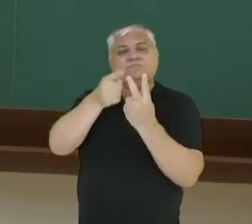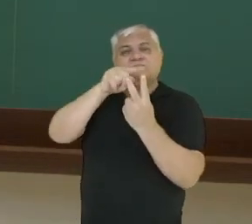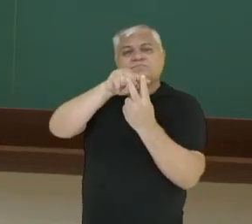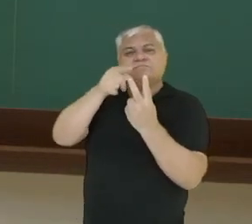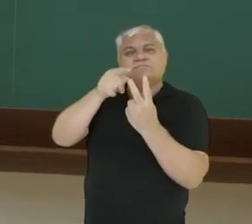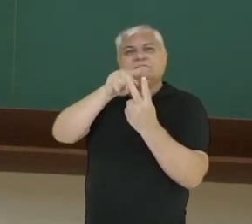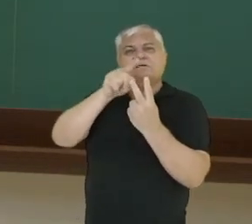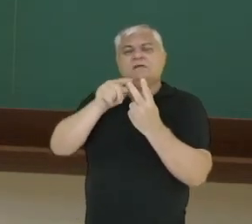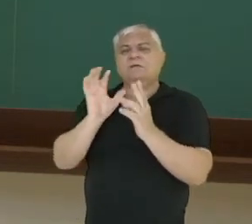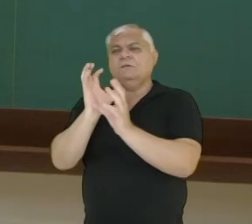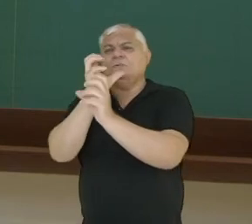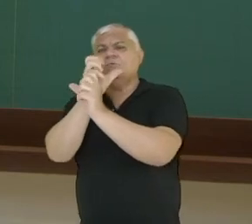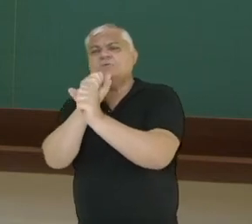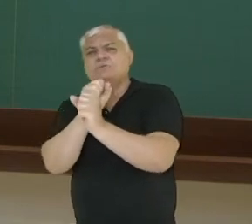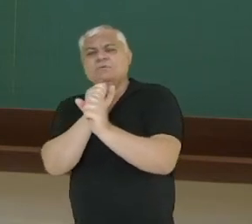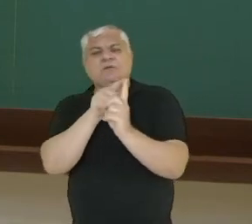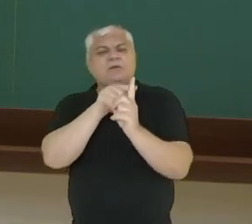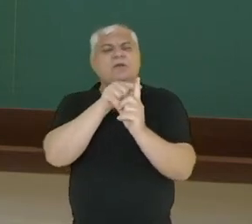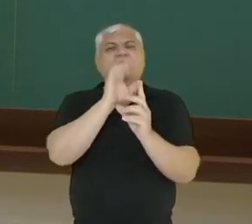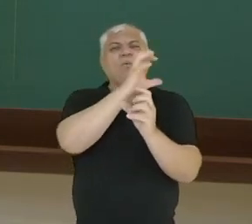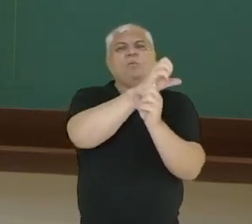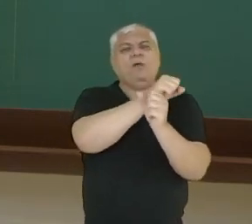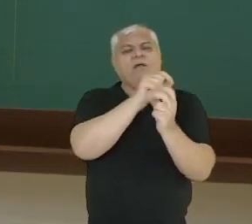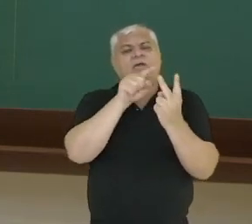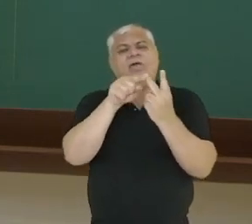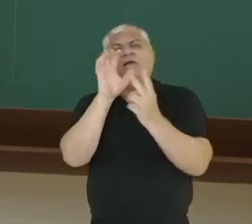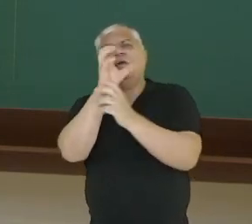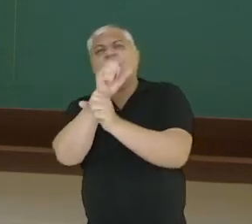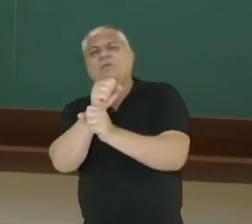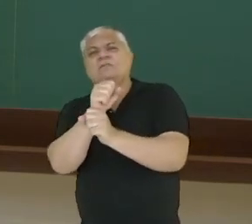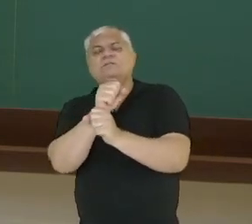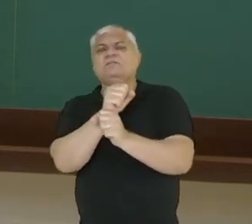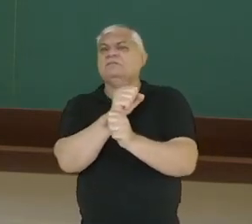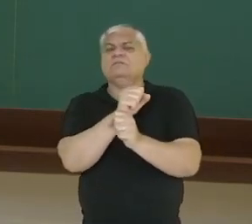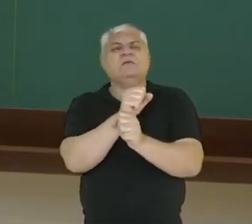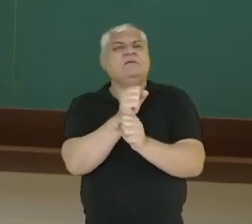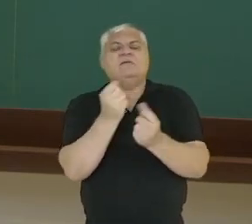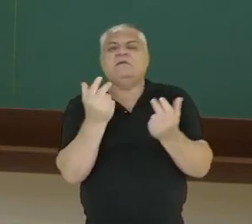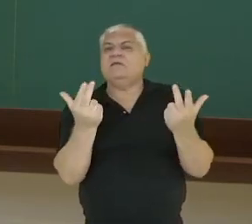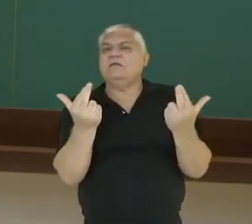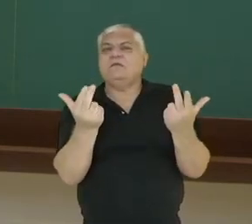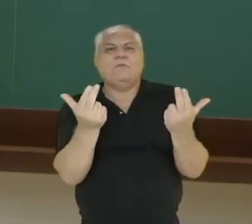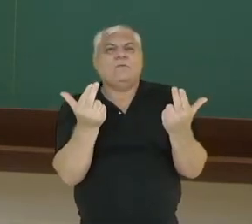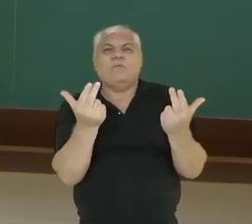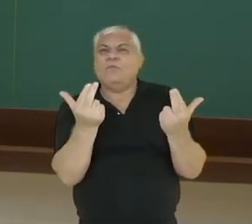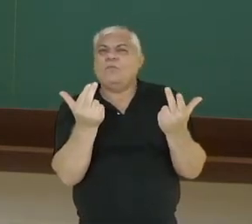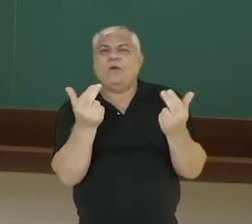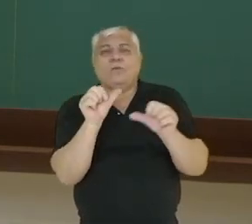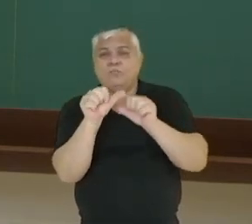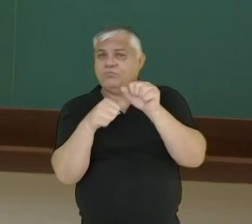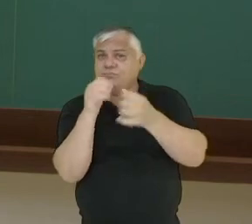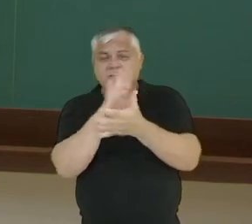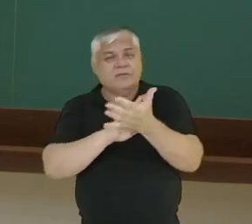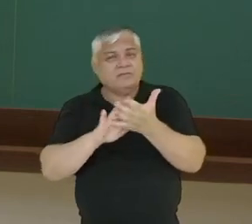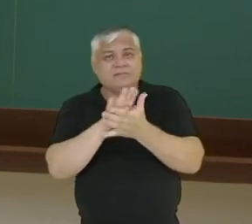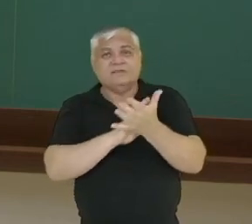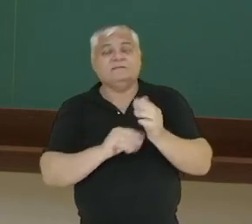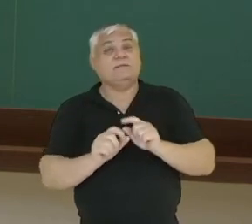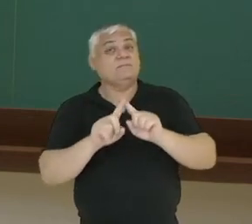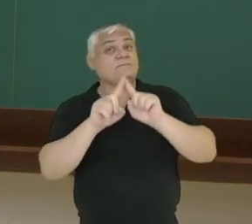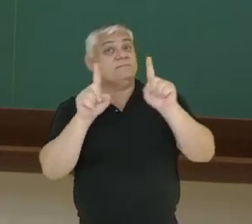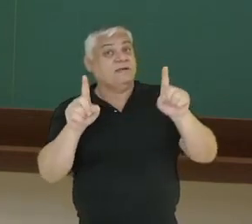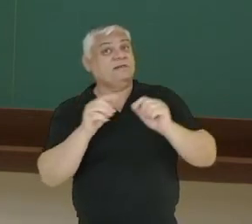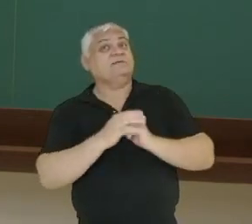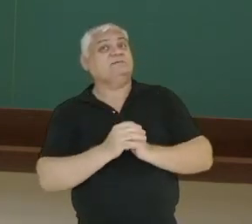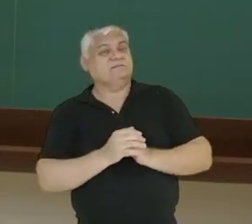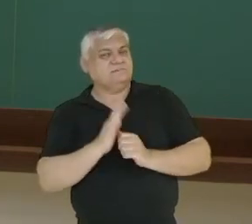a concentração dessas substâncias na solução, elas não vão se alterar. Mas